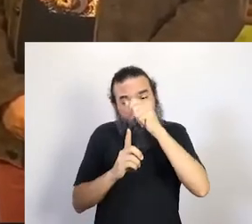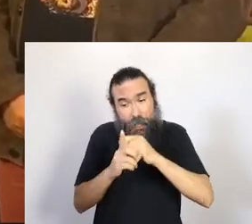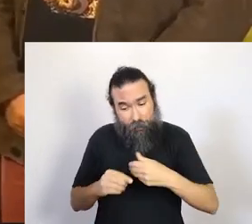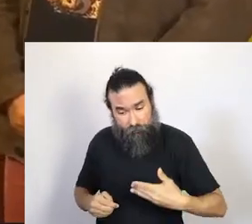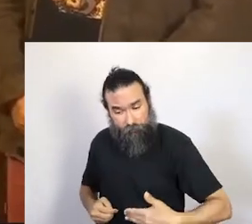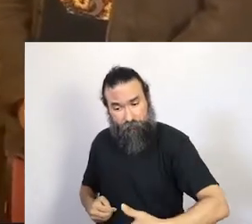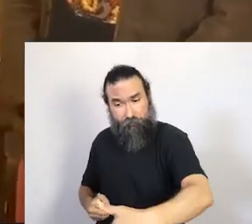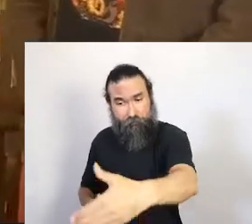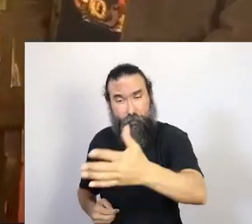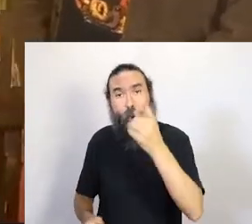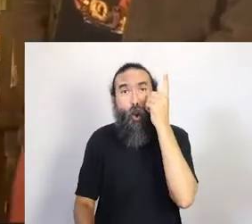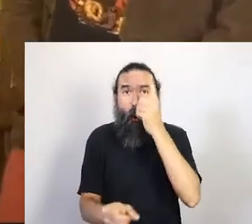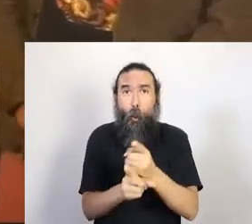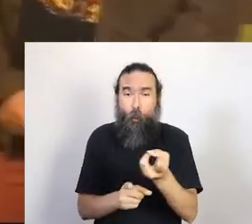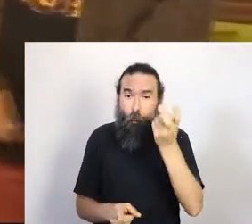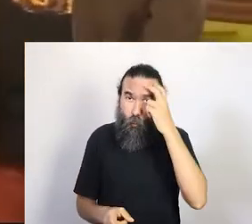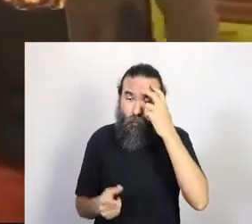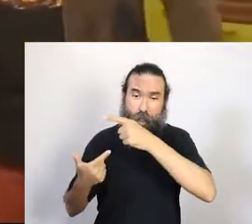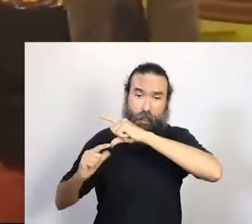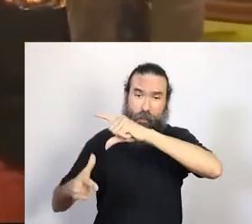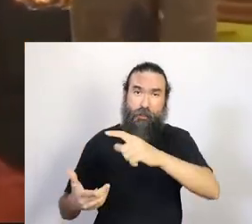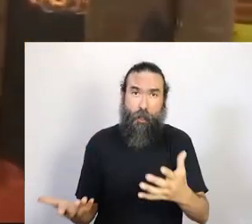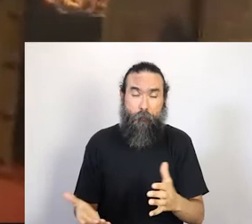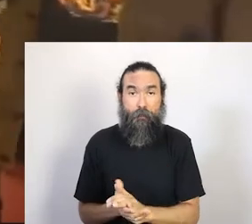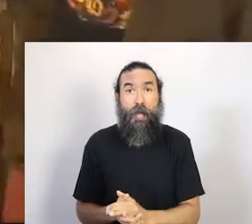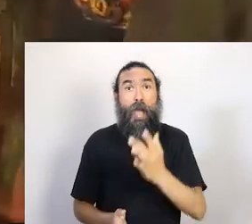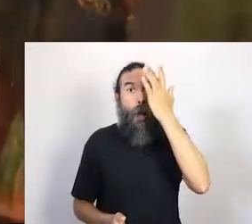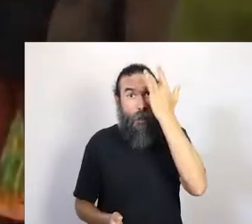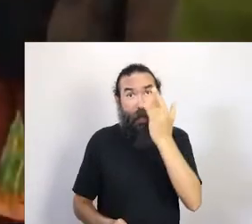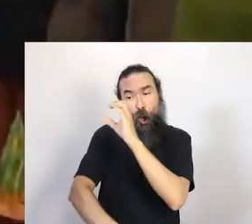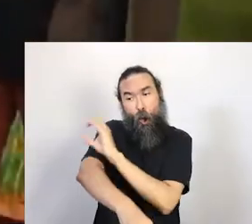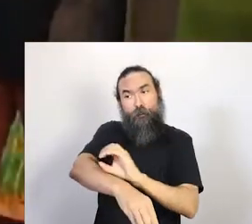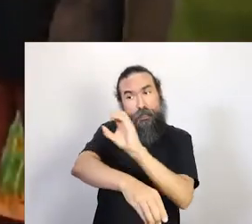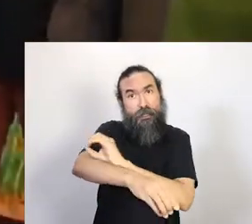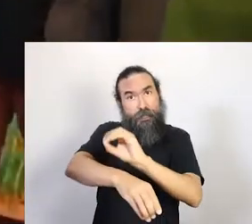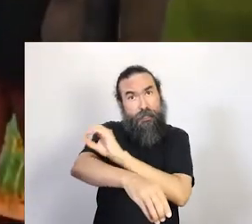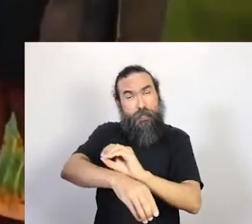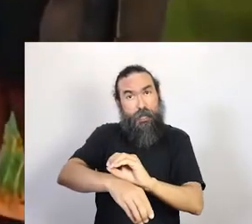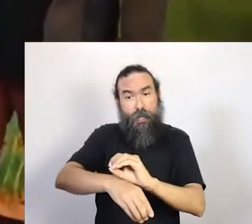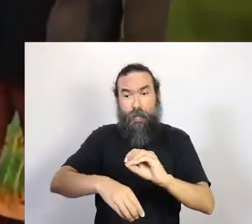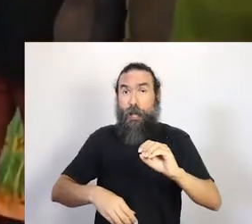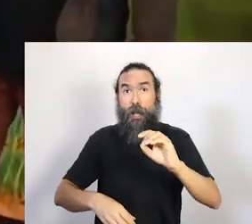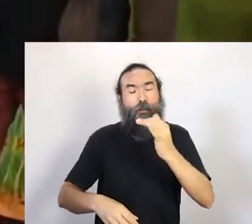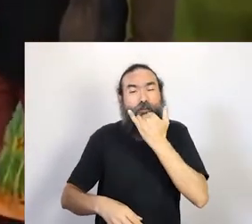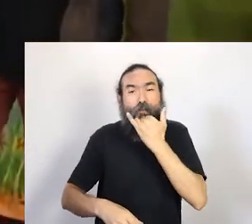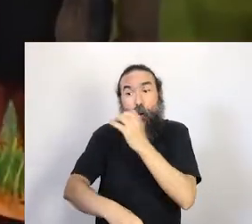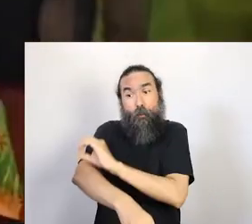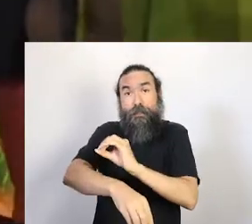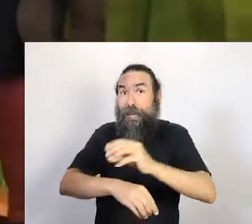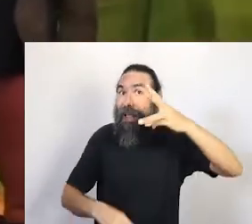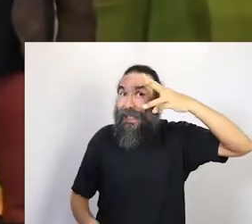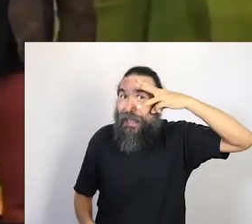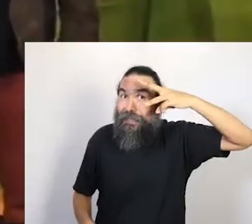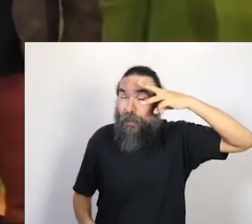O encontro agora aumentou. Ah, gente, tem uma oficina. Vai ter uma oficina terça-feira com